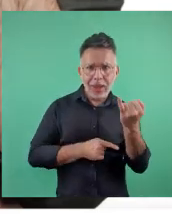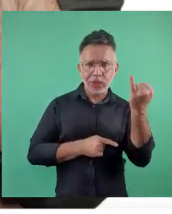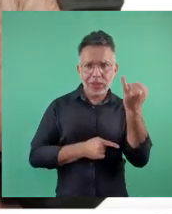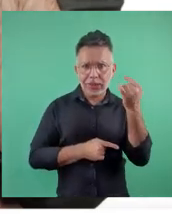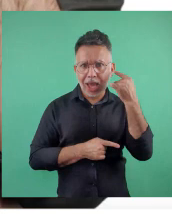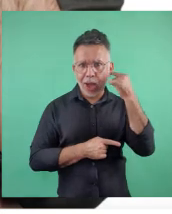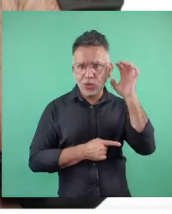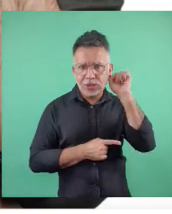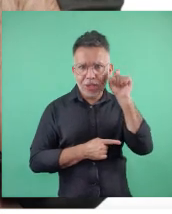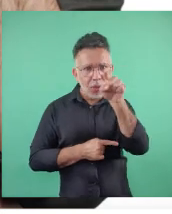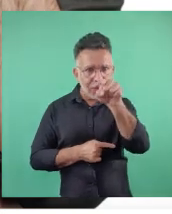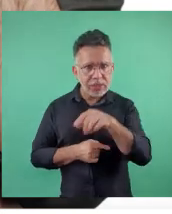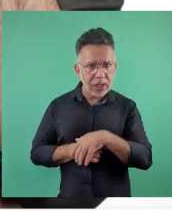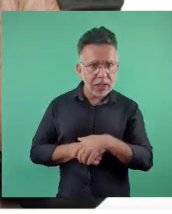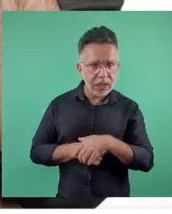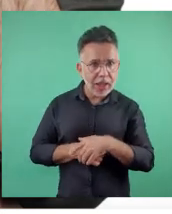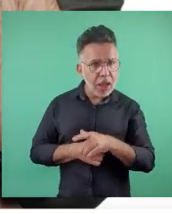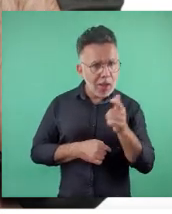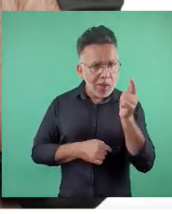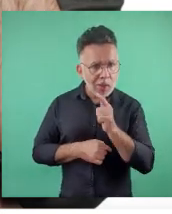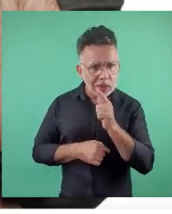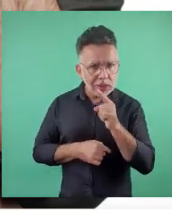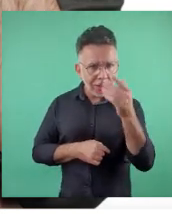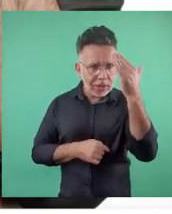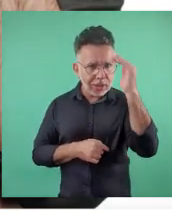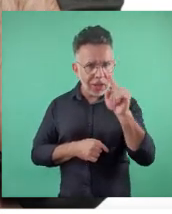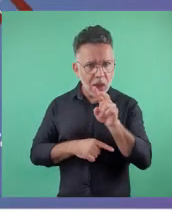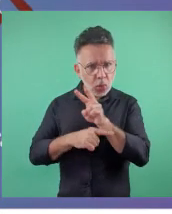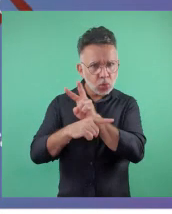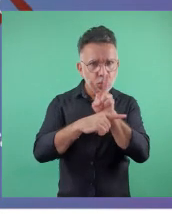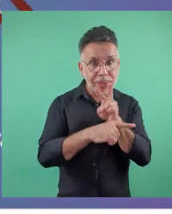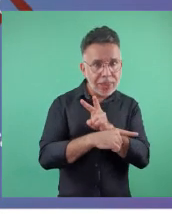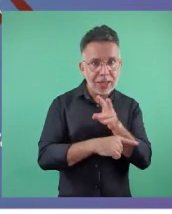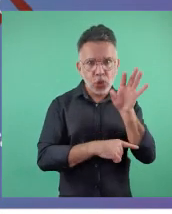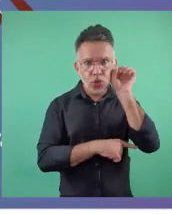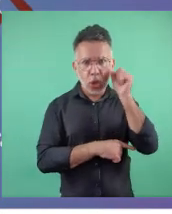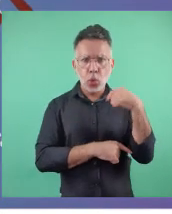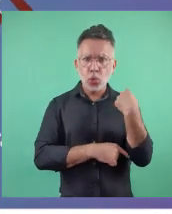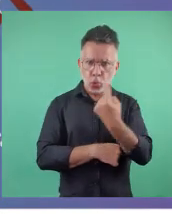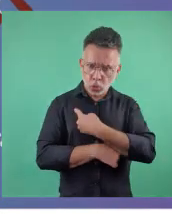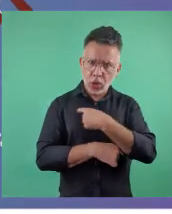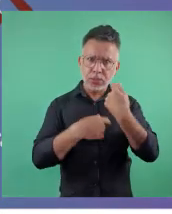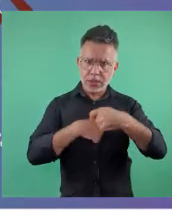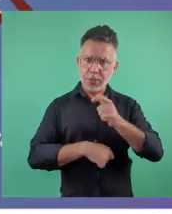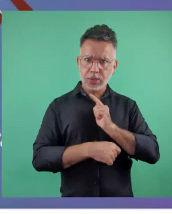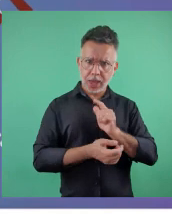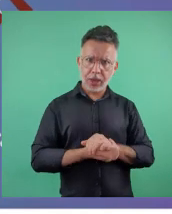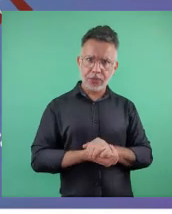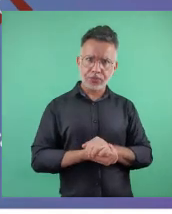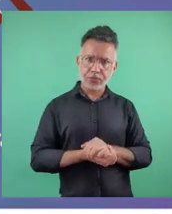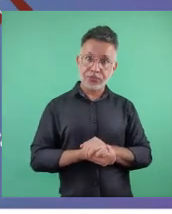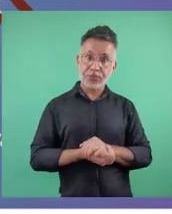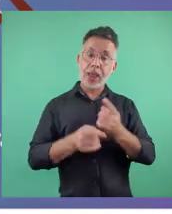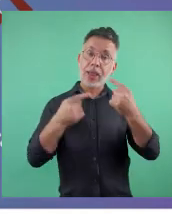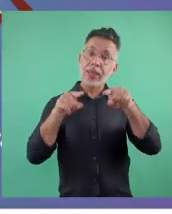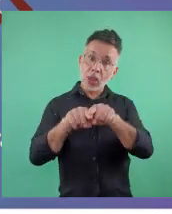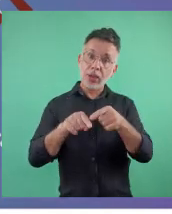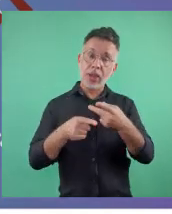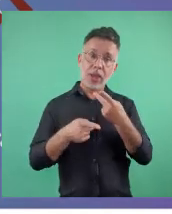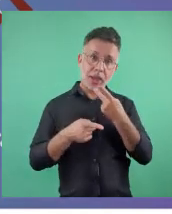se conscientizou dos cuidados auditivos que todos nós devemos ter? Então, aqui fica o